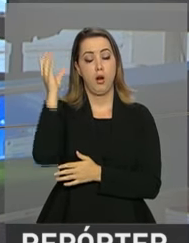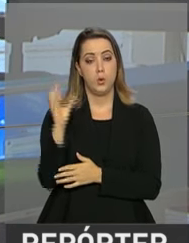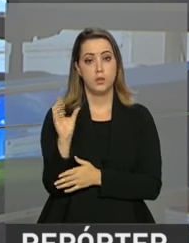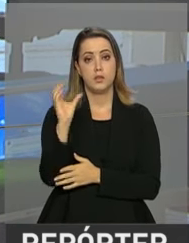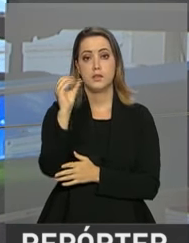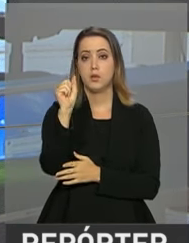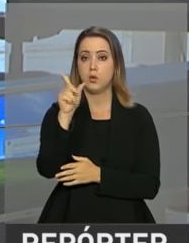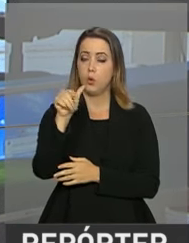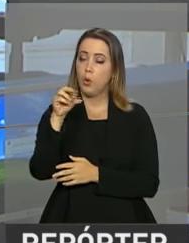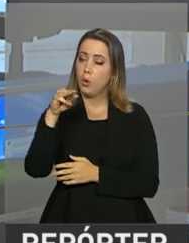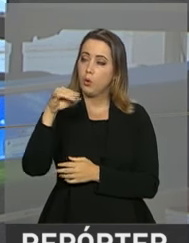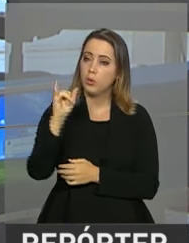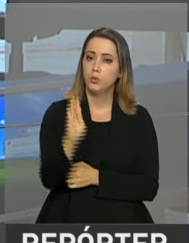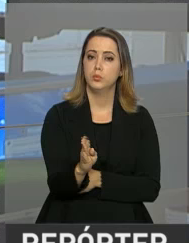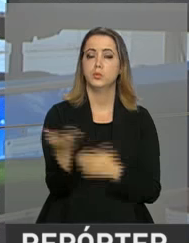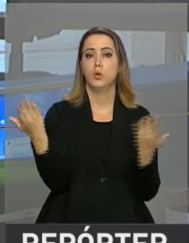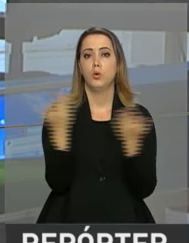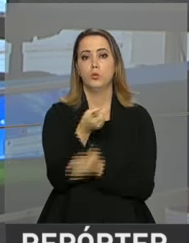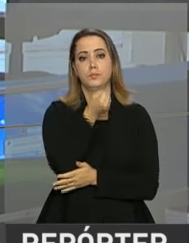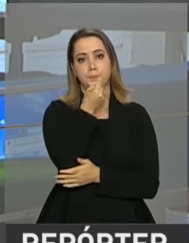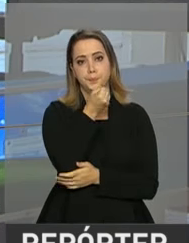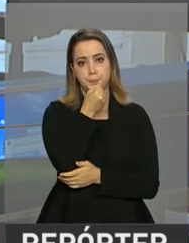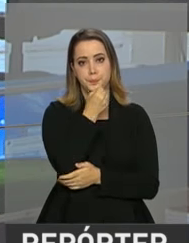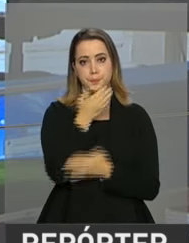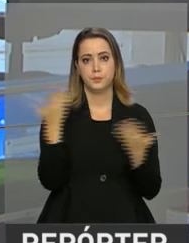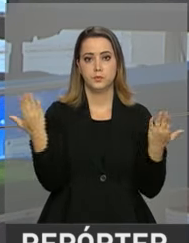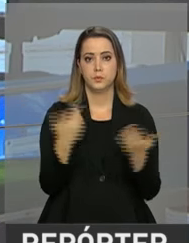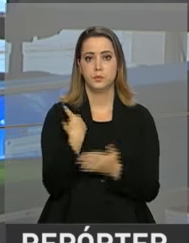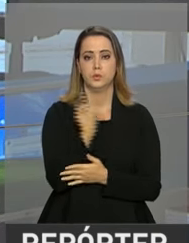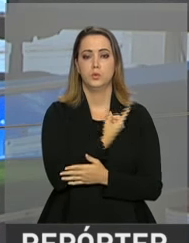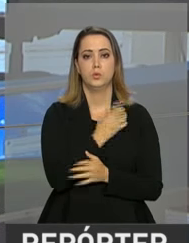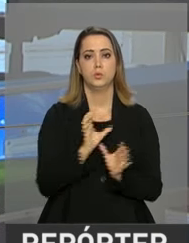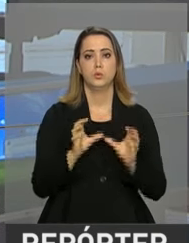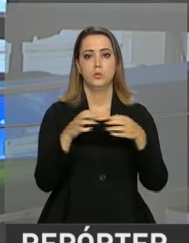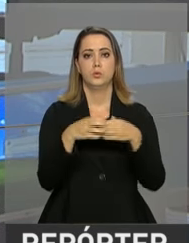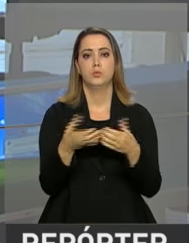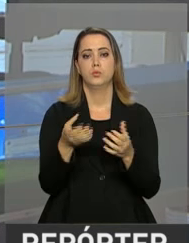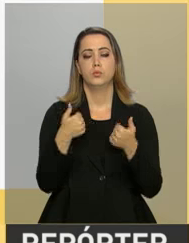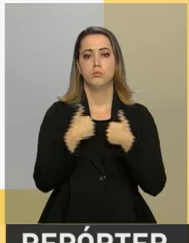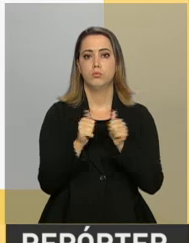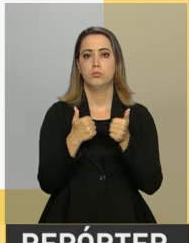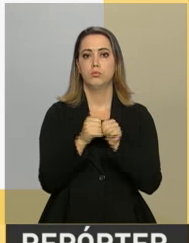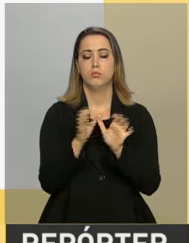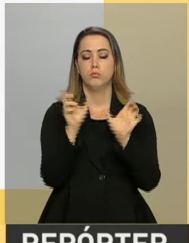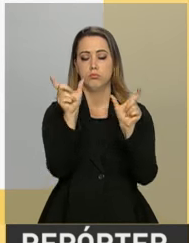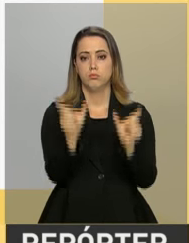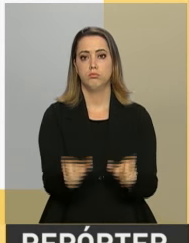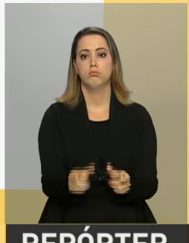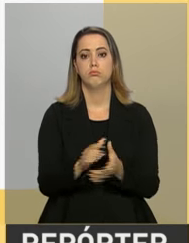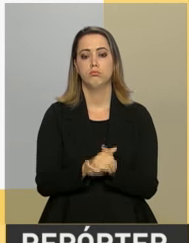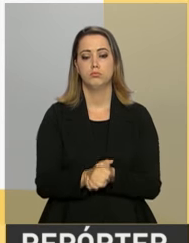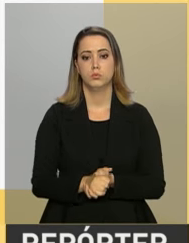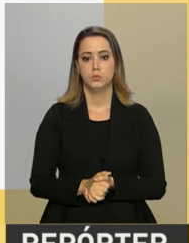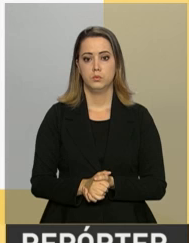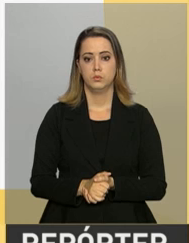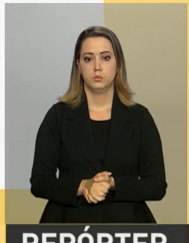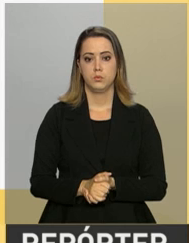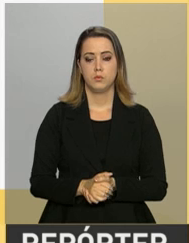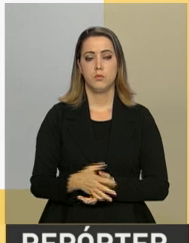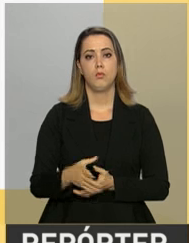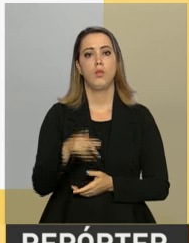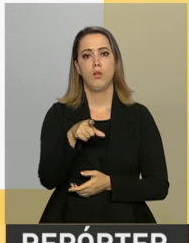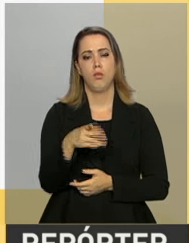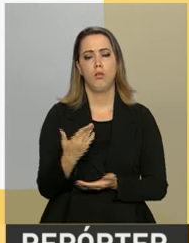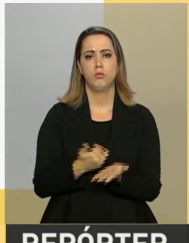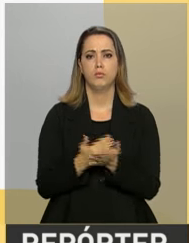embaixador do Brasil na Colômbia conversou hoje com a nossa equipe sobre o transporte dos corpos. Em princípio, esse é um voo que